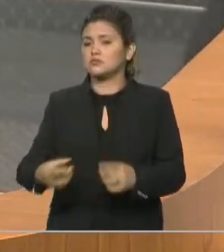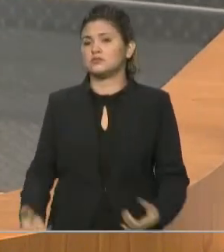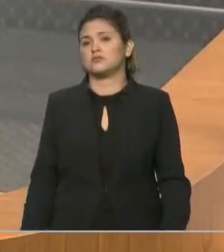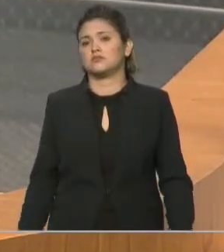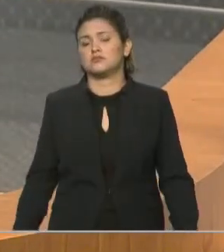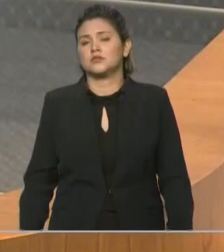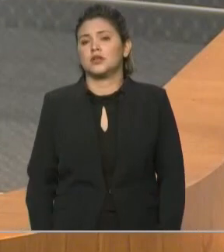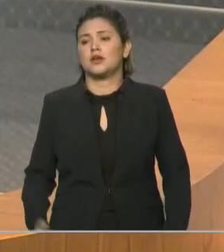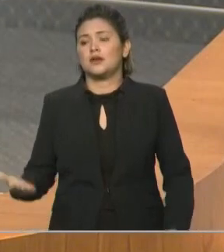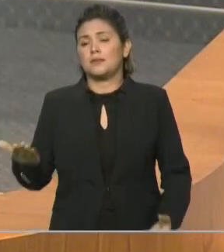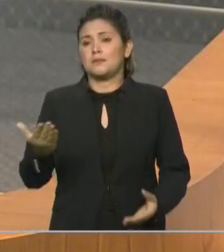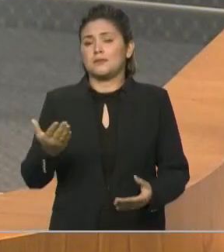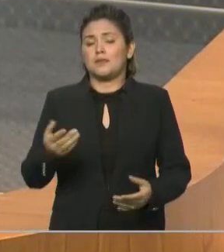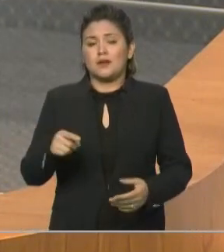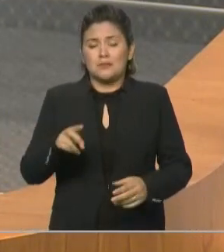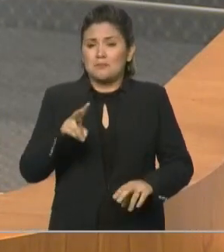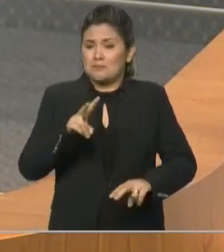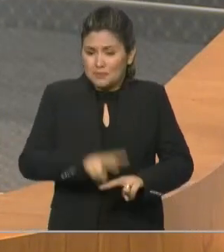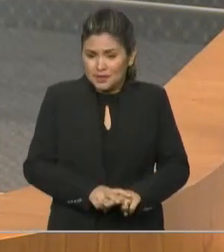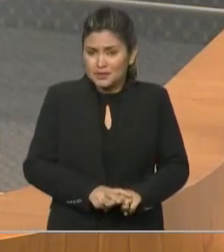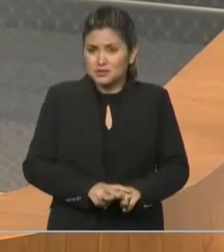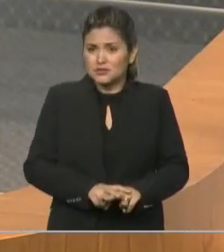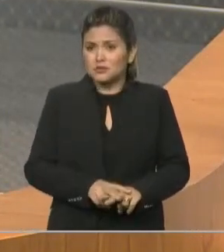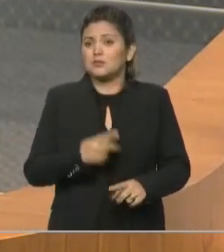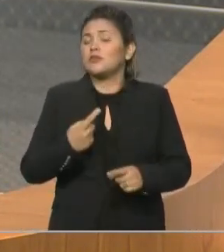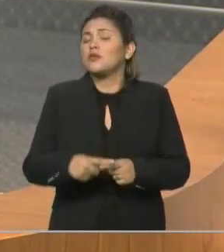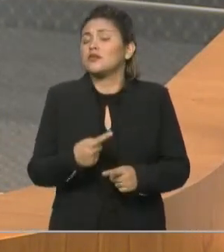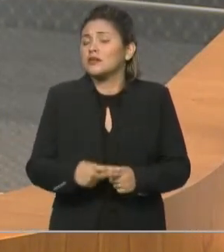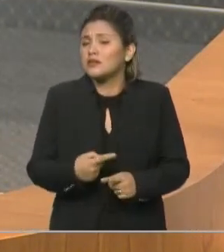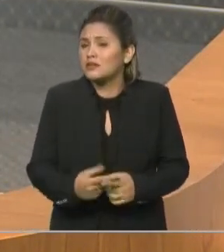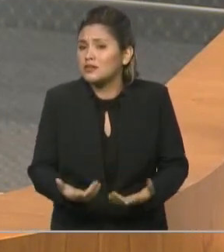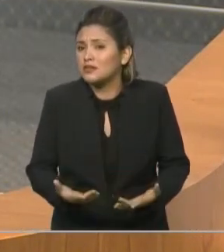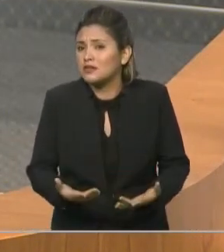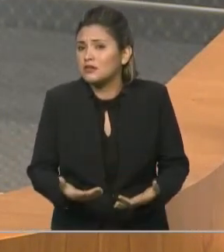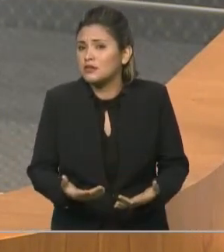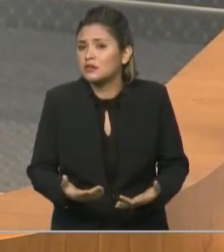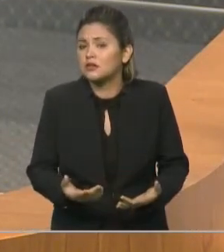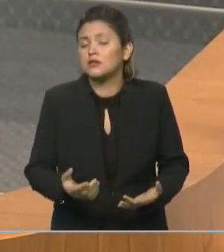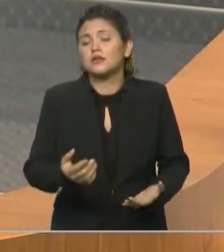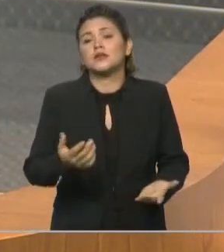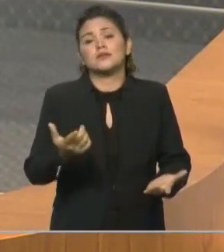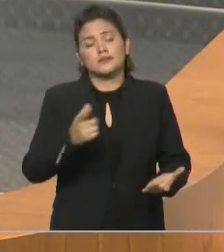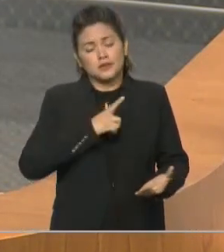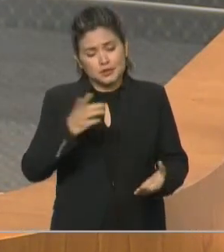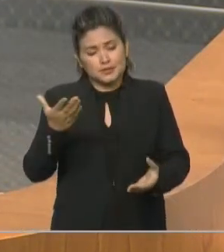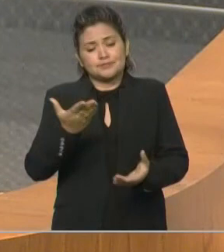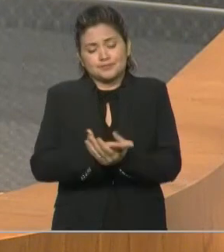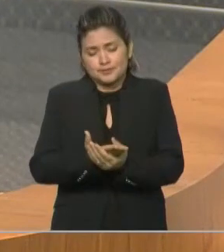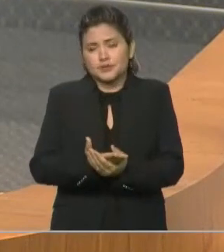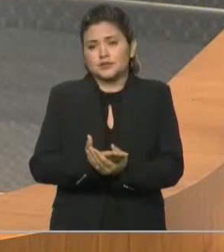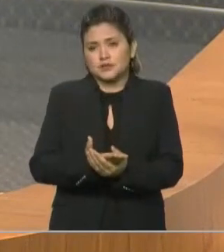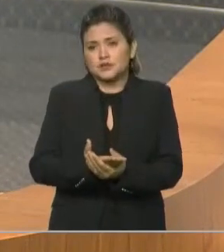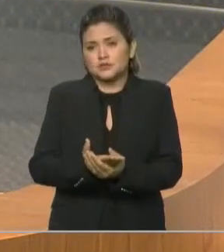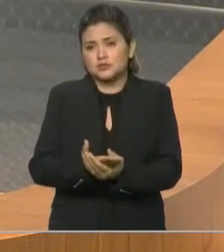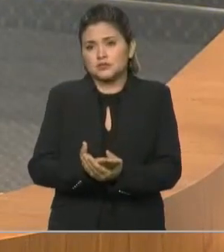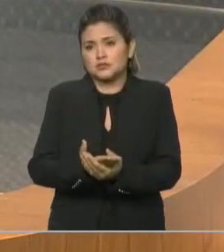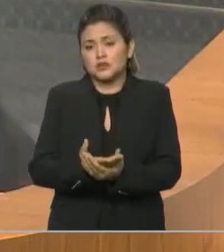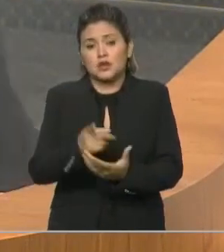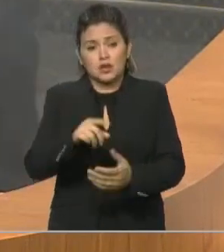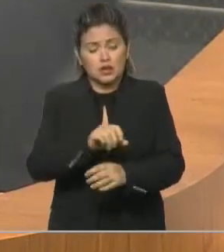suficientes para poder levar essas pessoas à prisão. O certo é que foram soltos no âmbito administrativo, mas as mortes,